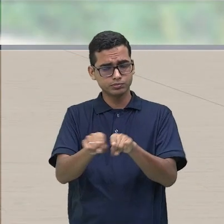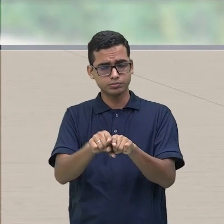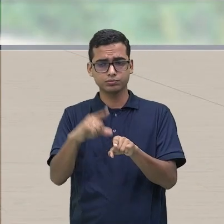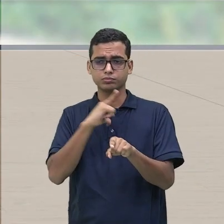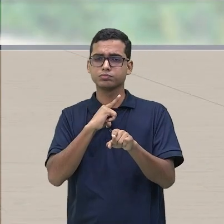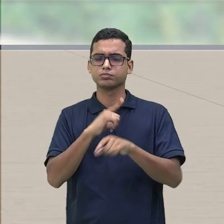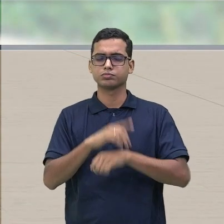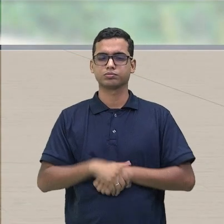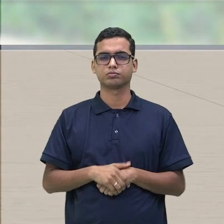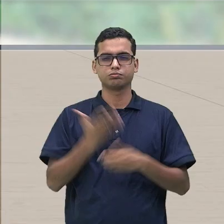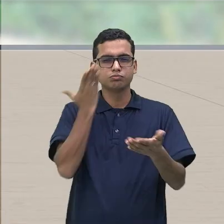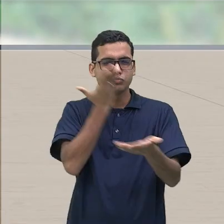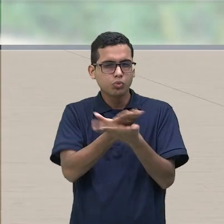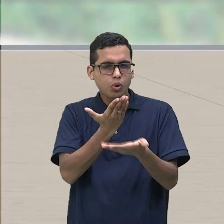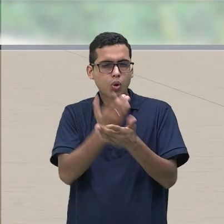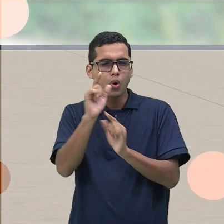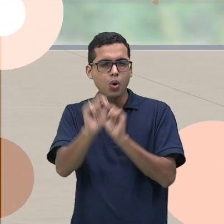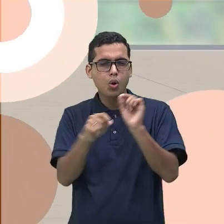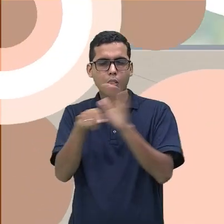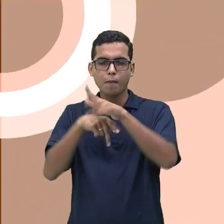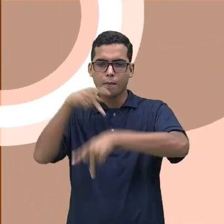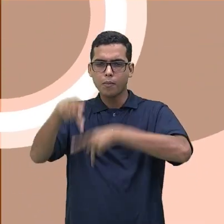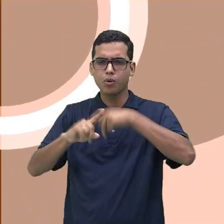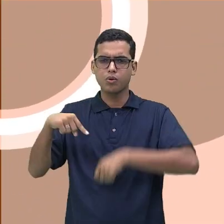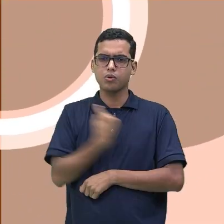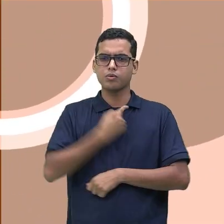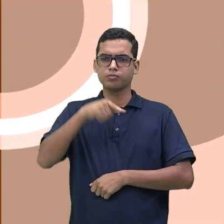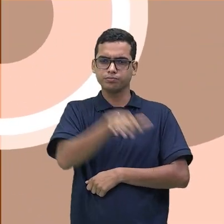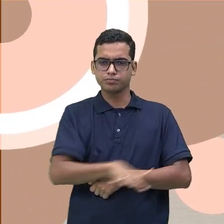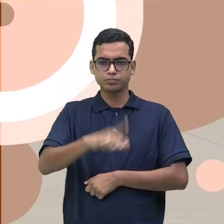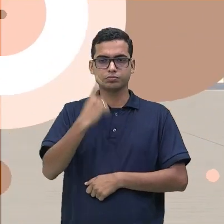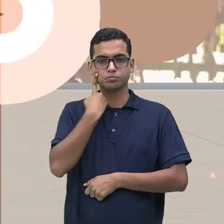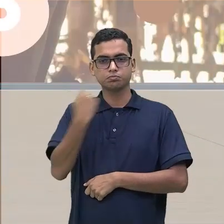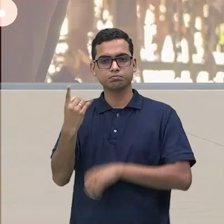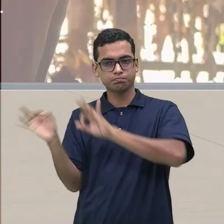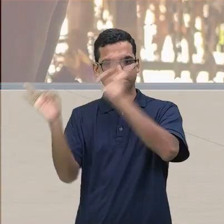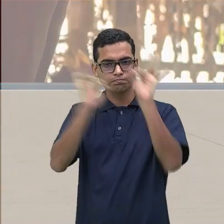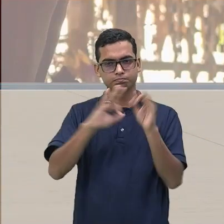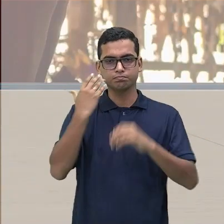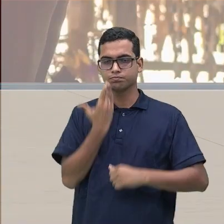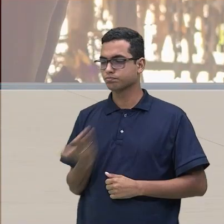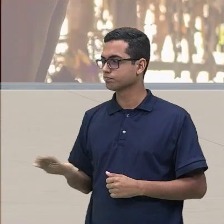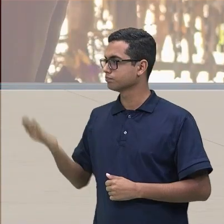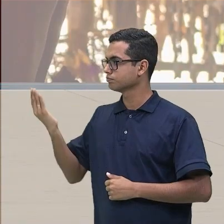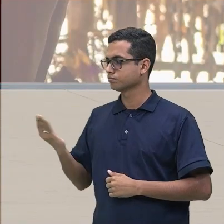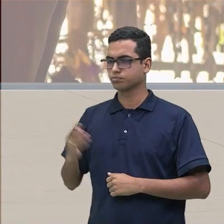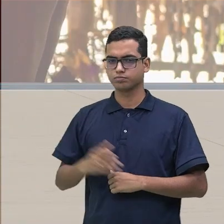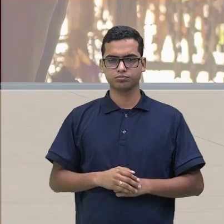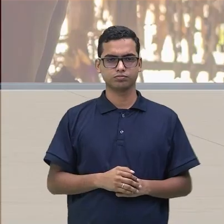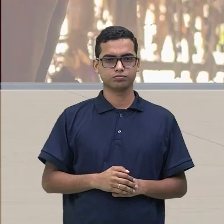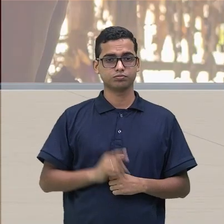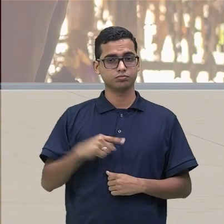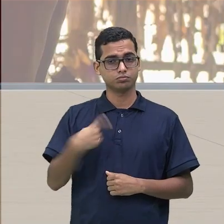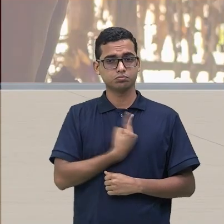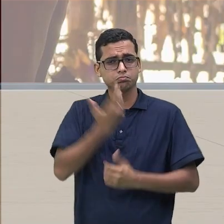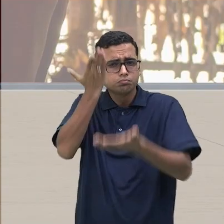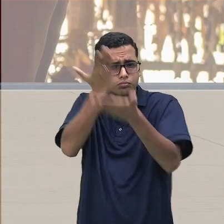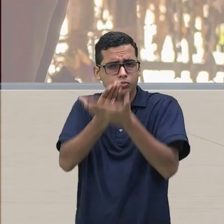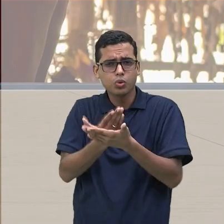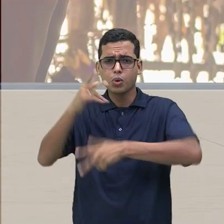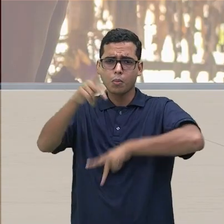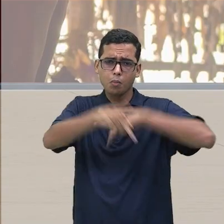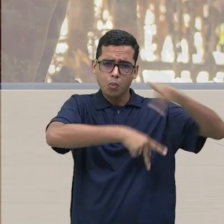né, sobre os povos aqui da nossa região. Então, olha só. A gente vai ver, gente, que a